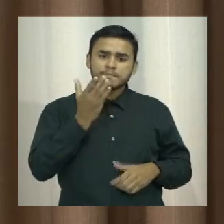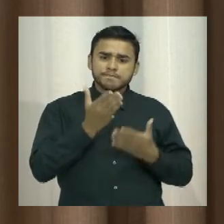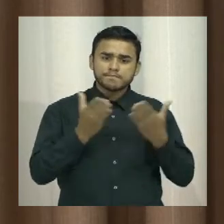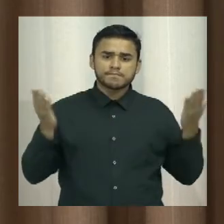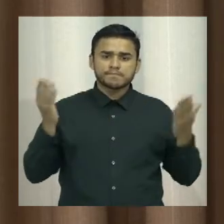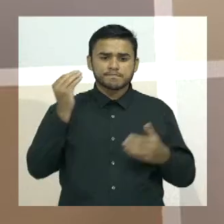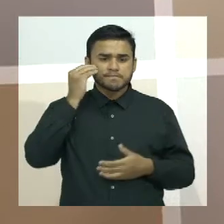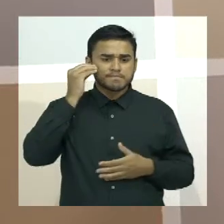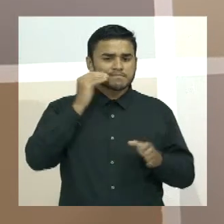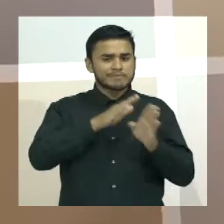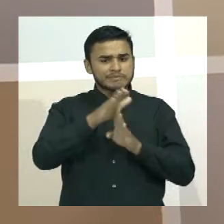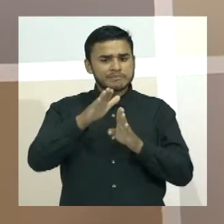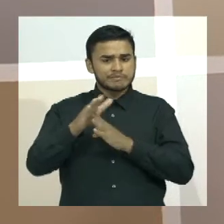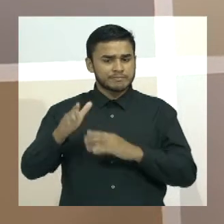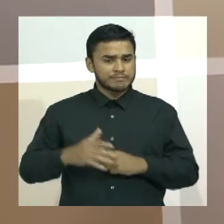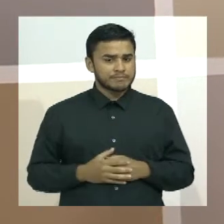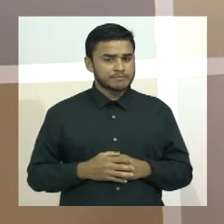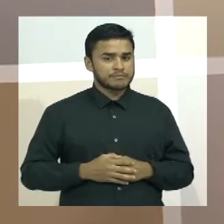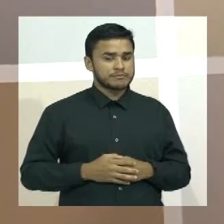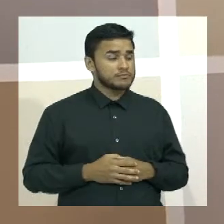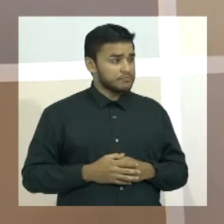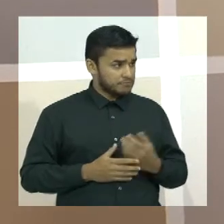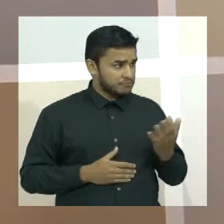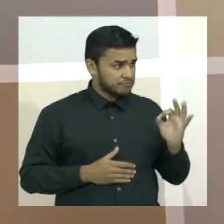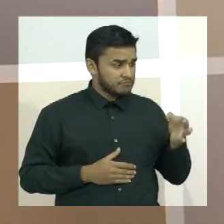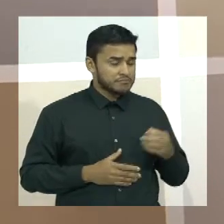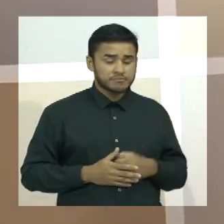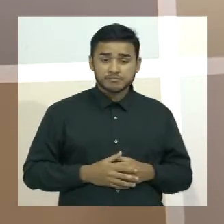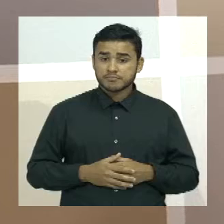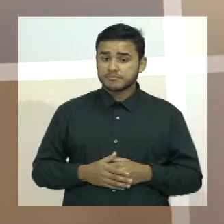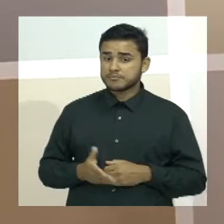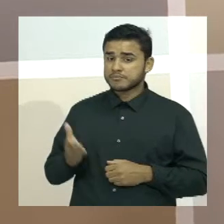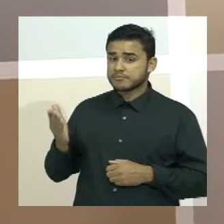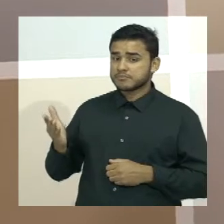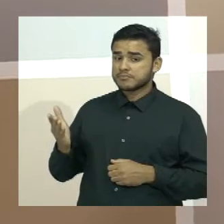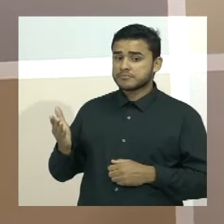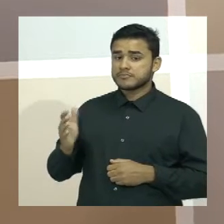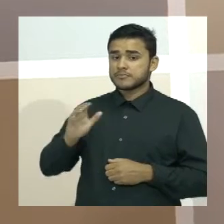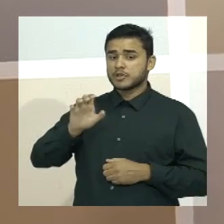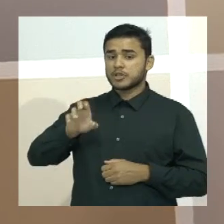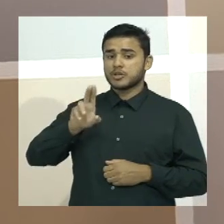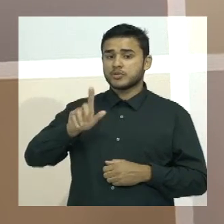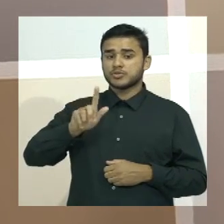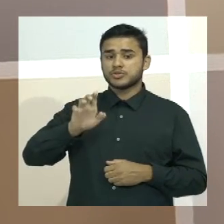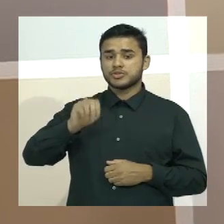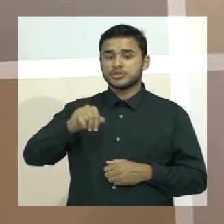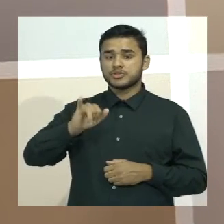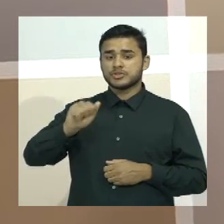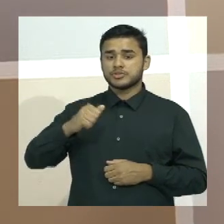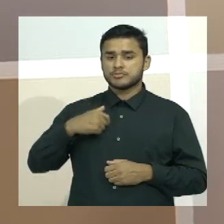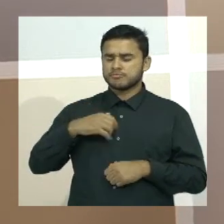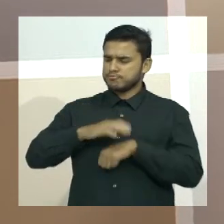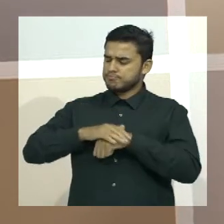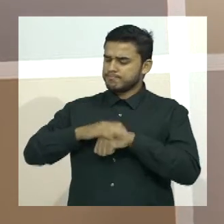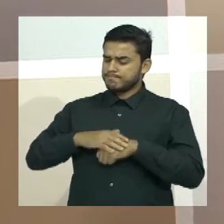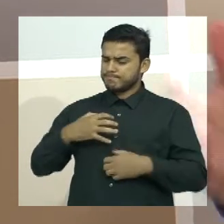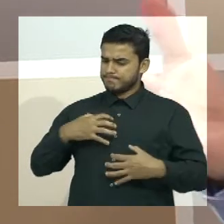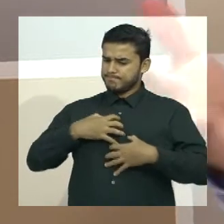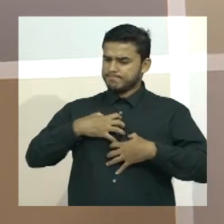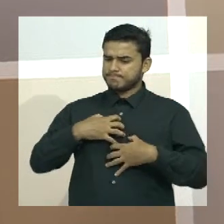combater tudo isso. Com certeza, com certeza. E eu escuto essa palavra eugenia e isso me deixa de cabelo em pé,